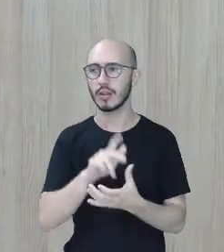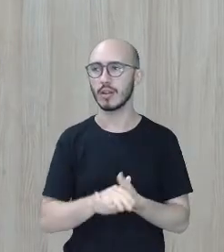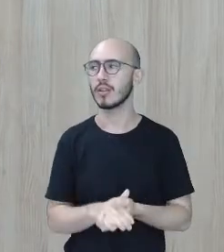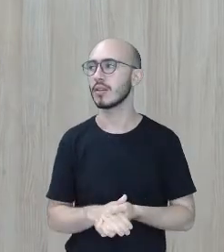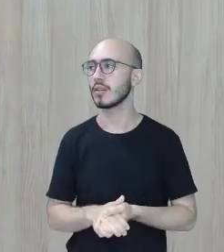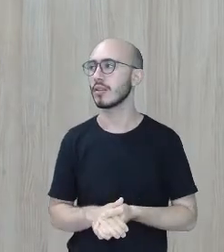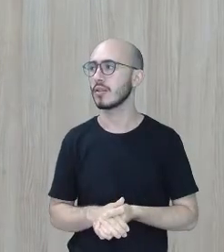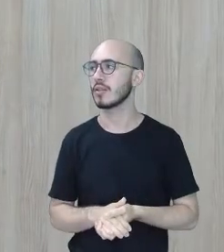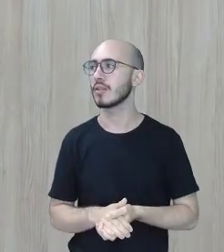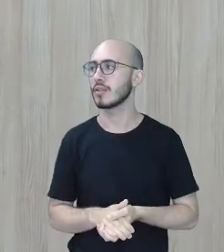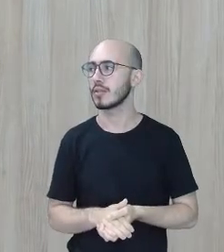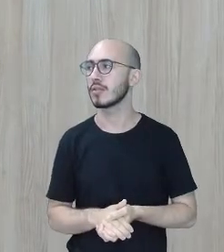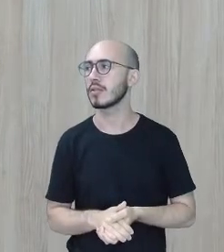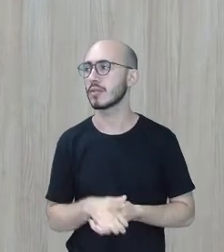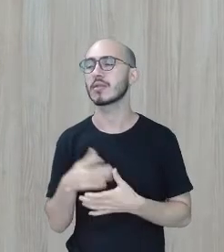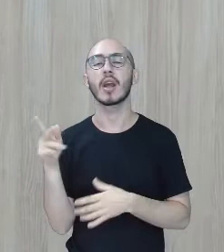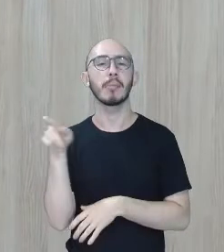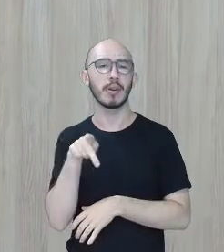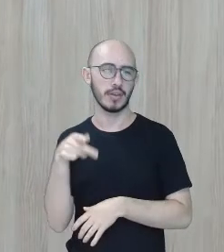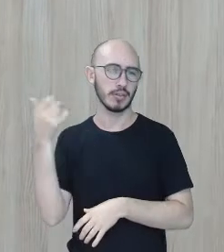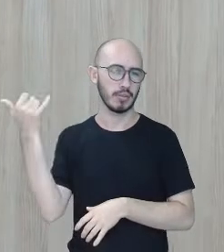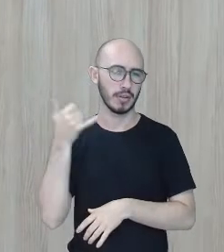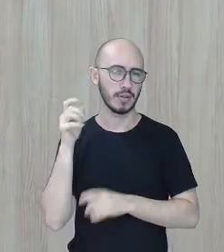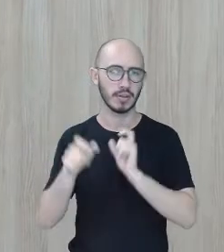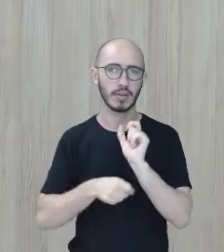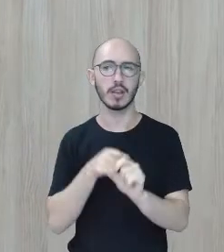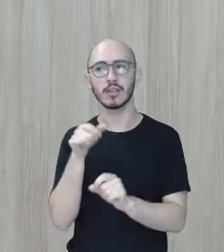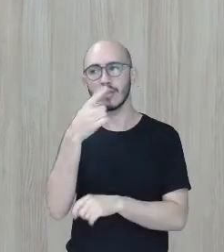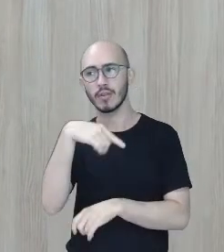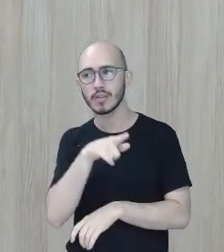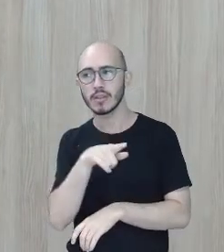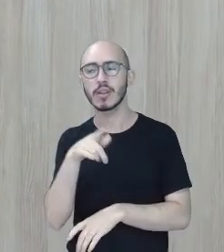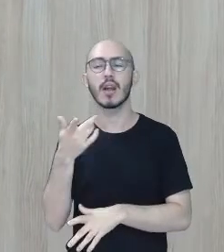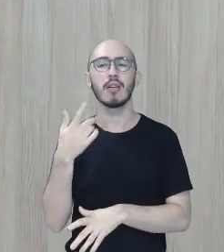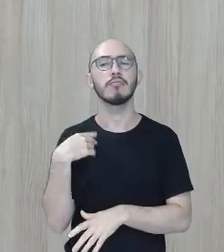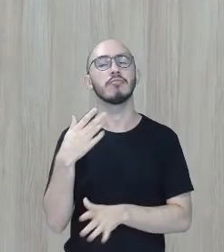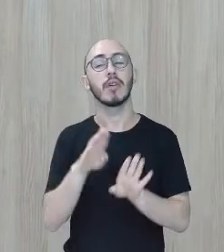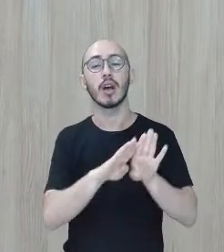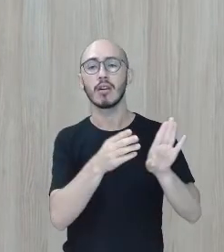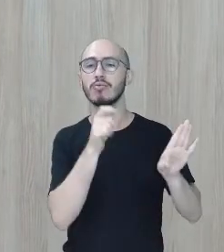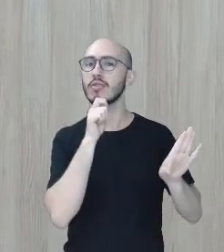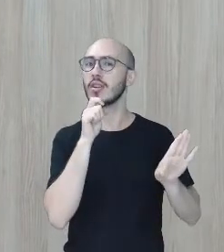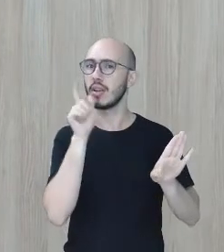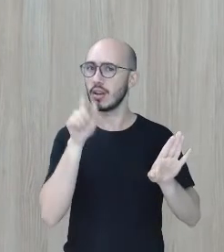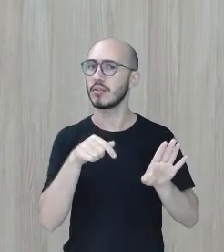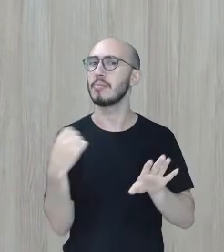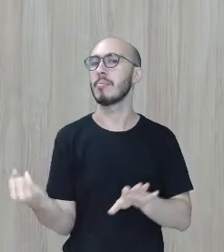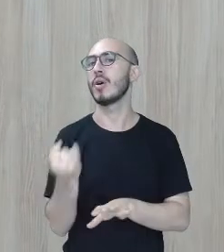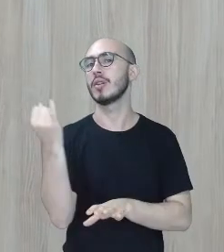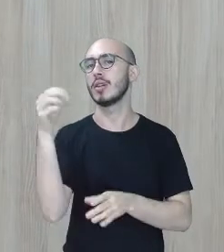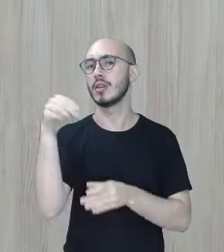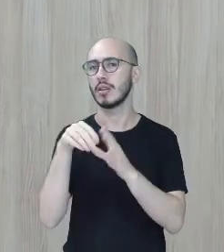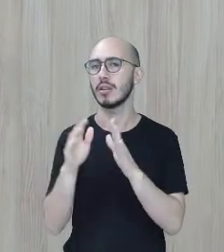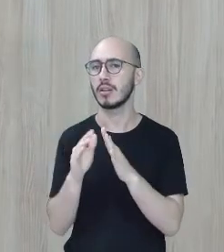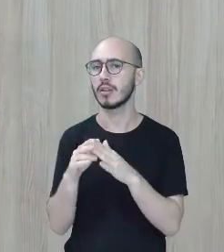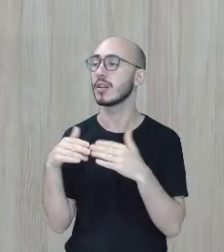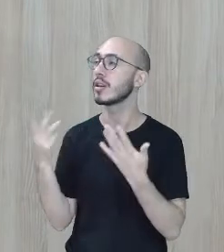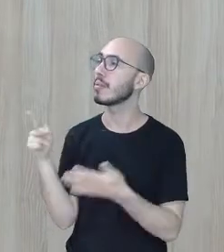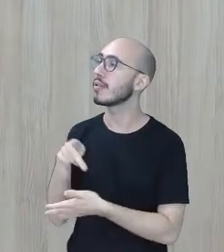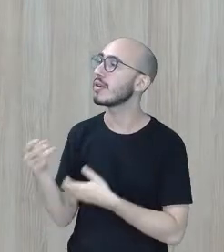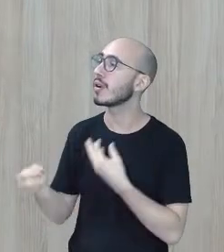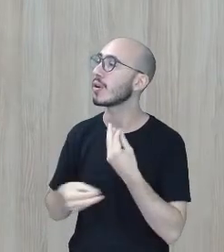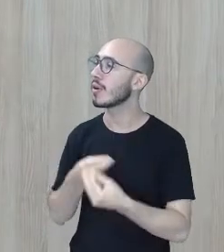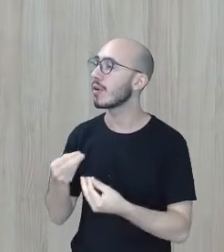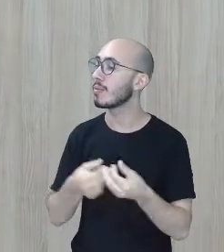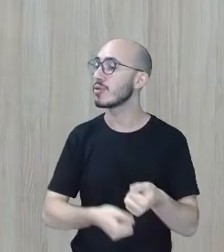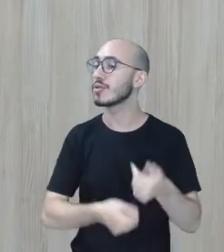a pouco vou chamando a professora Isabel, né? Se vocês consideram realmente a geladeira um eletrodoméstico importante. E aí, professora, como é que está